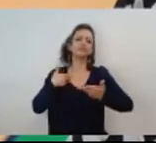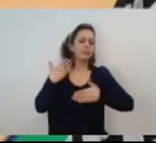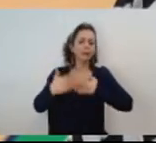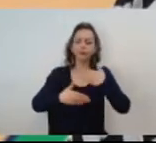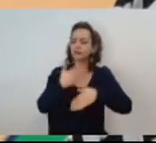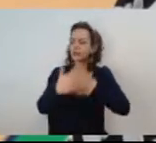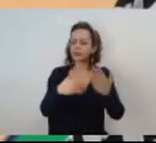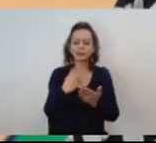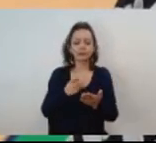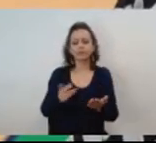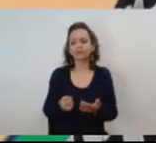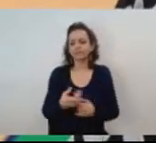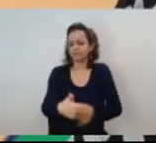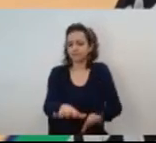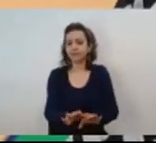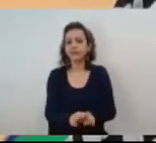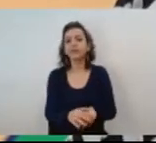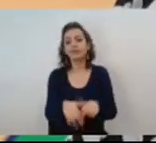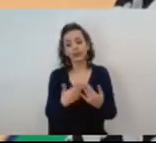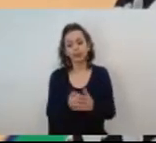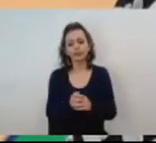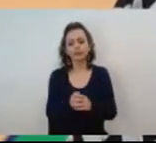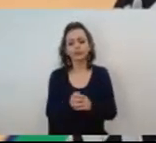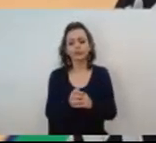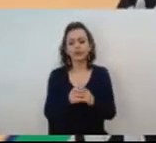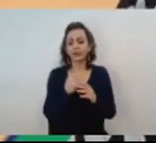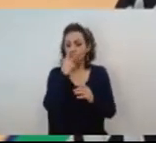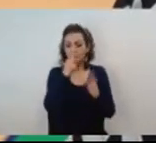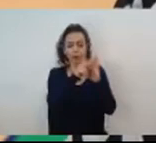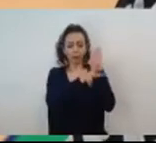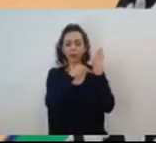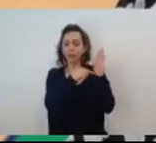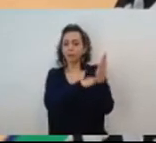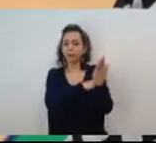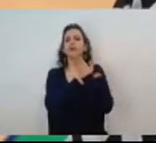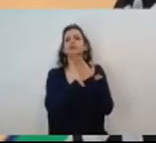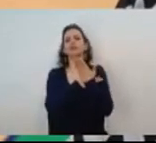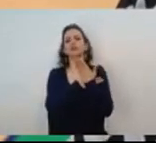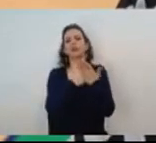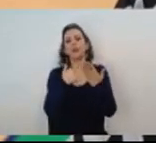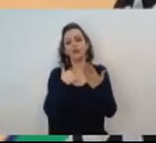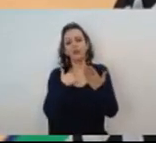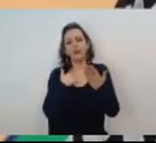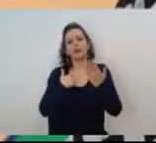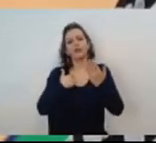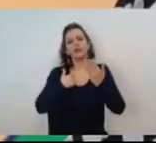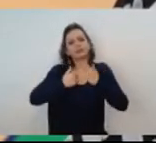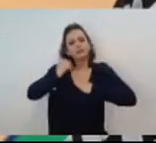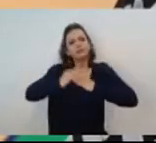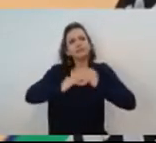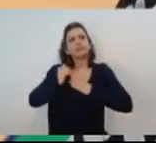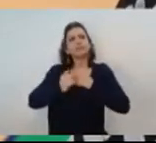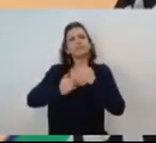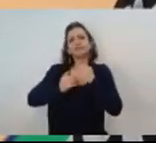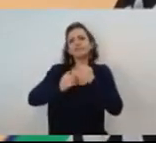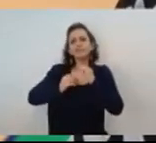ajudado a desenvolver novos diz que os profissionais que antes eu nem sabia que eu seria capaz realmente de